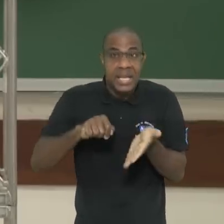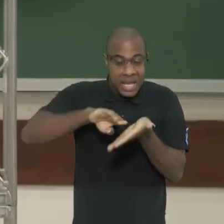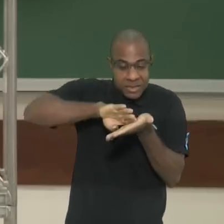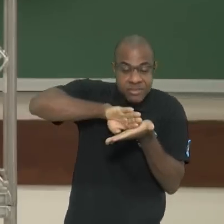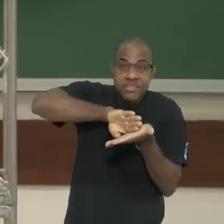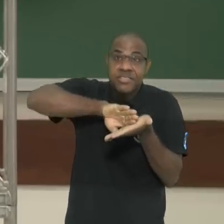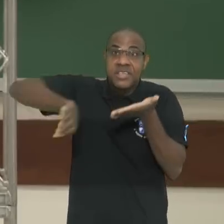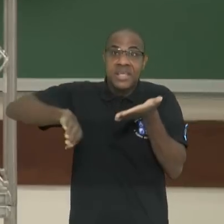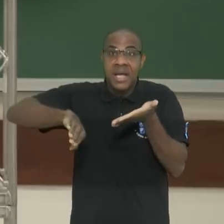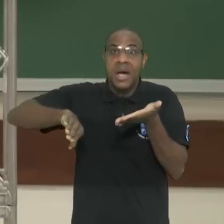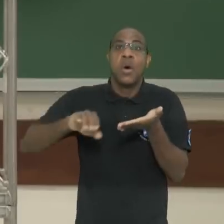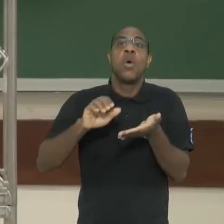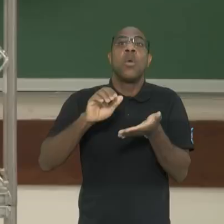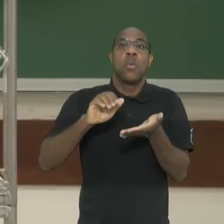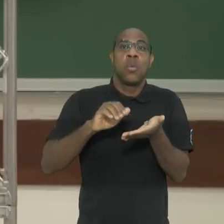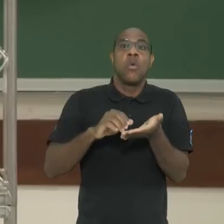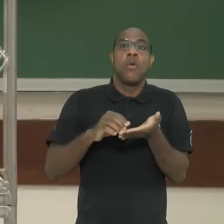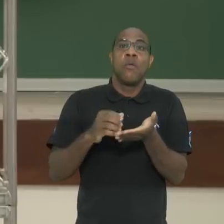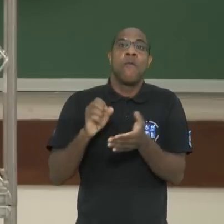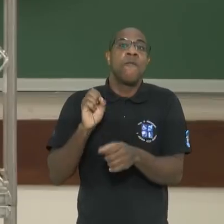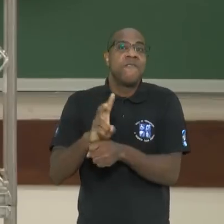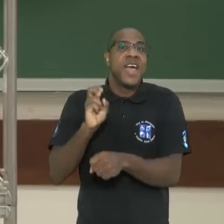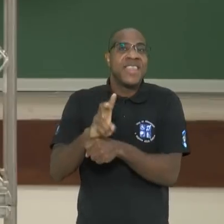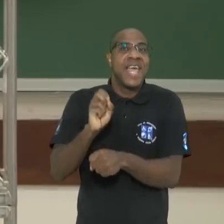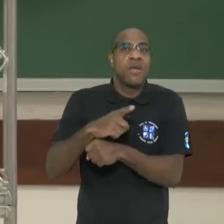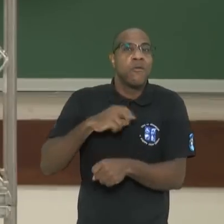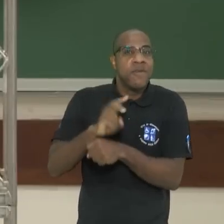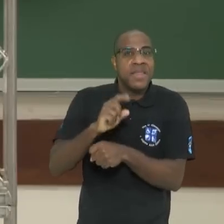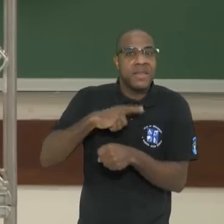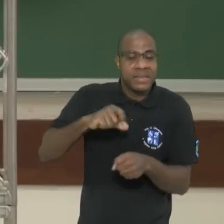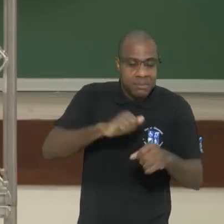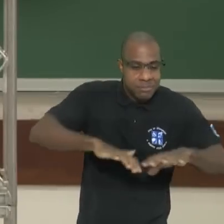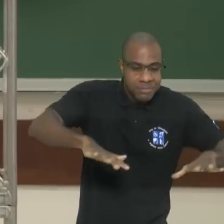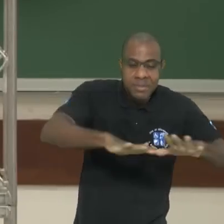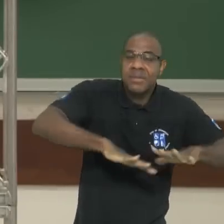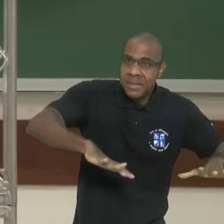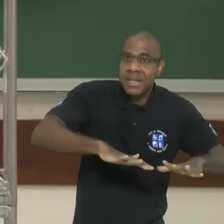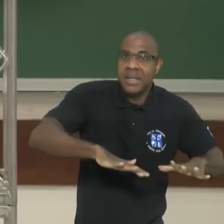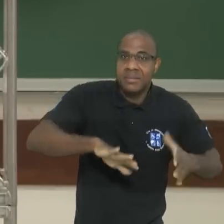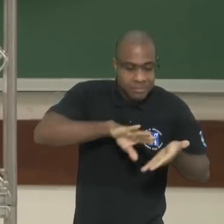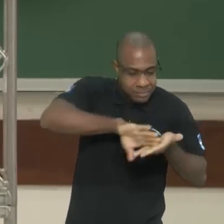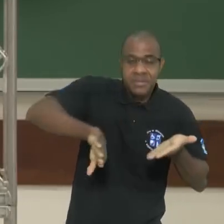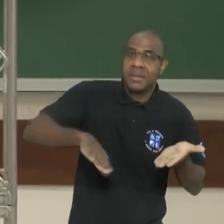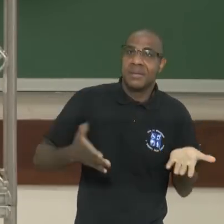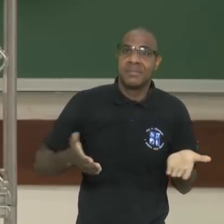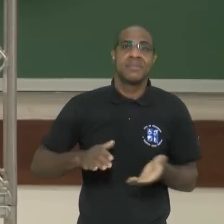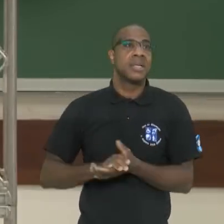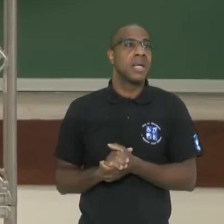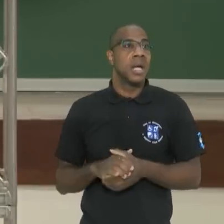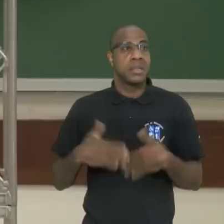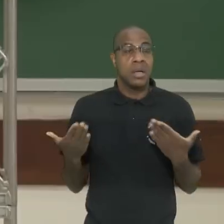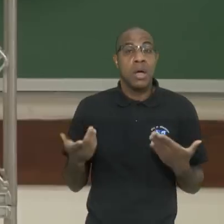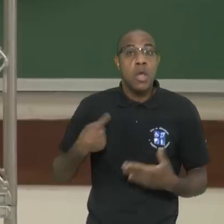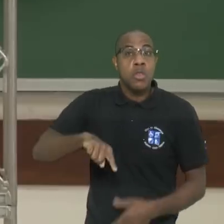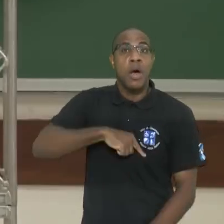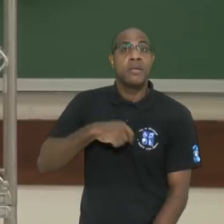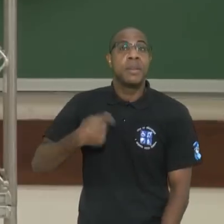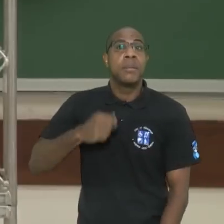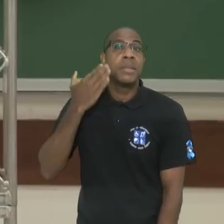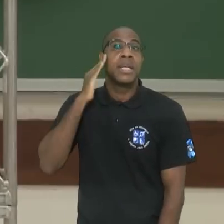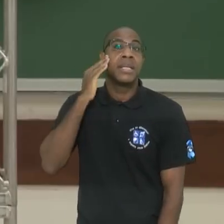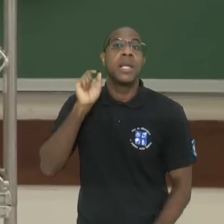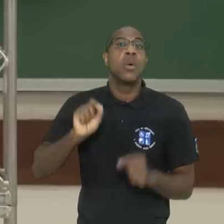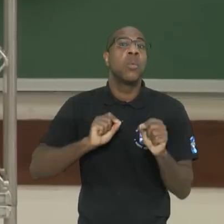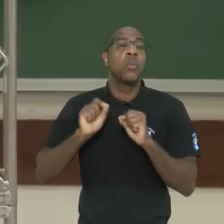solo e da água contaminada, isso será extremamente importante e benéfico para o ser humano. Então a gente tem que entender